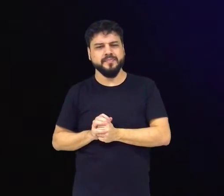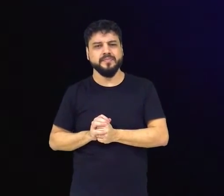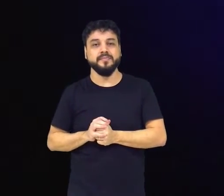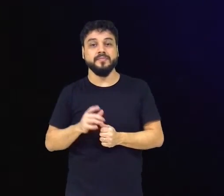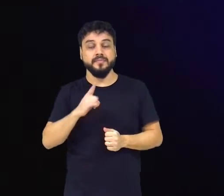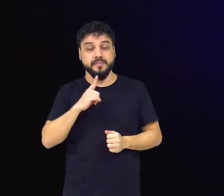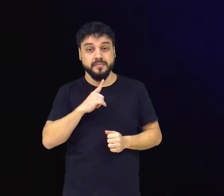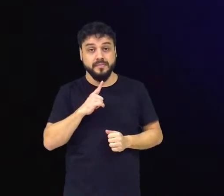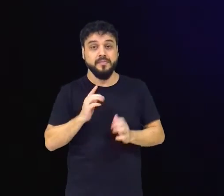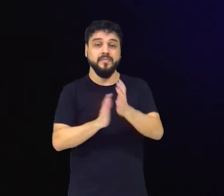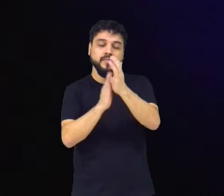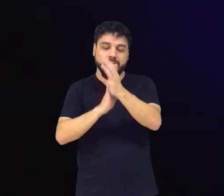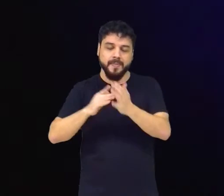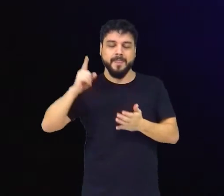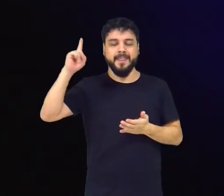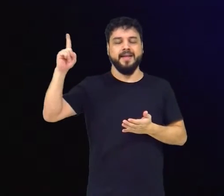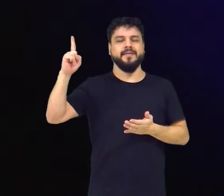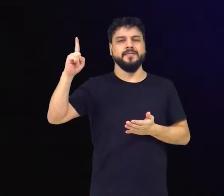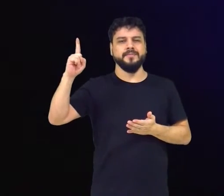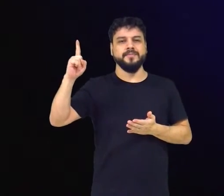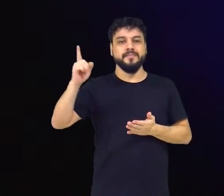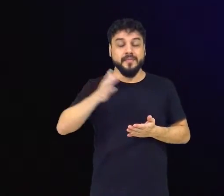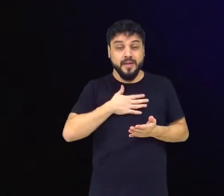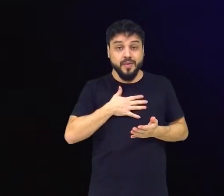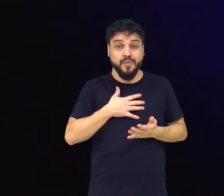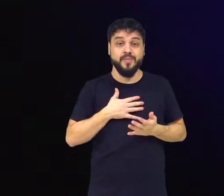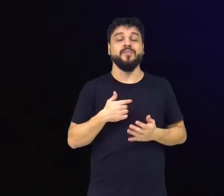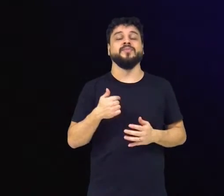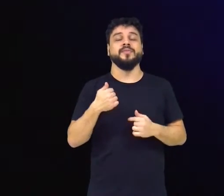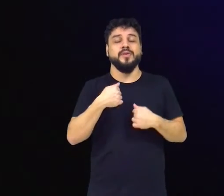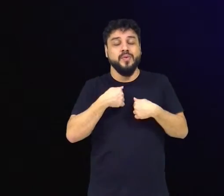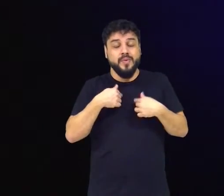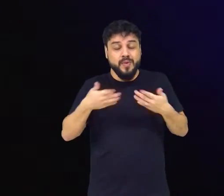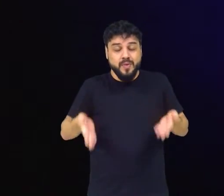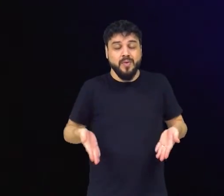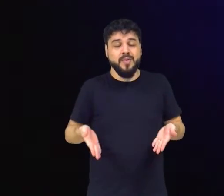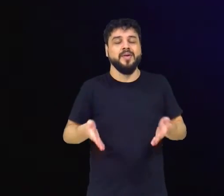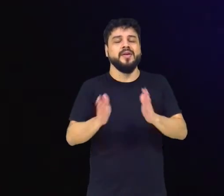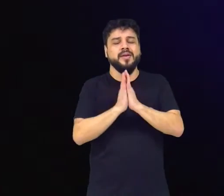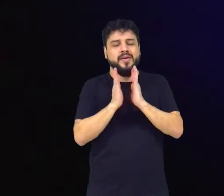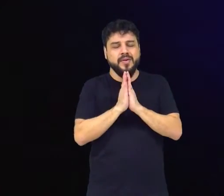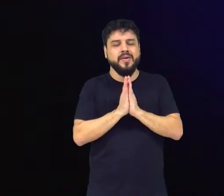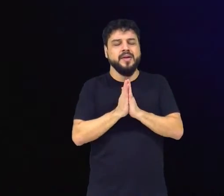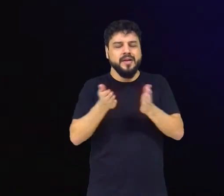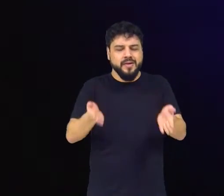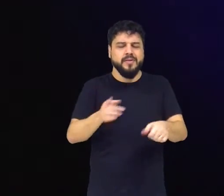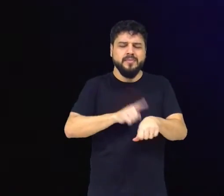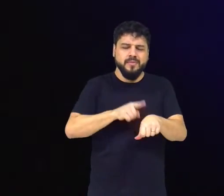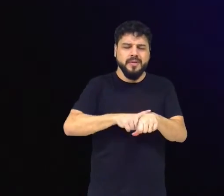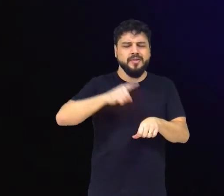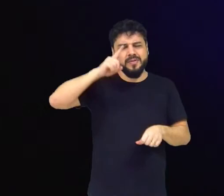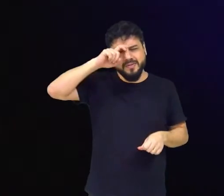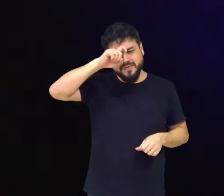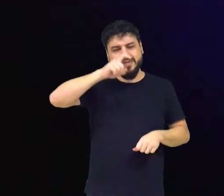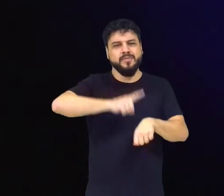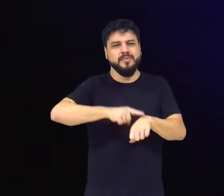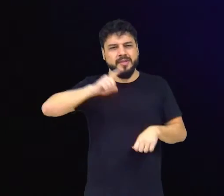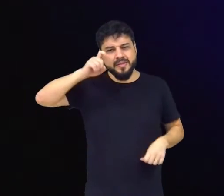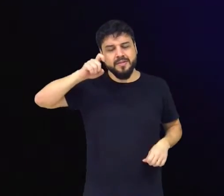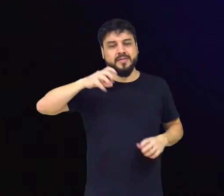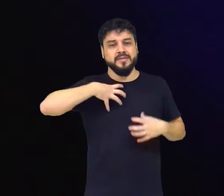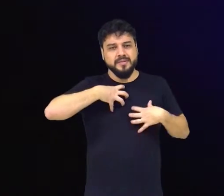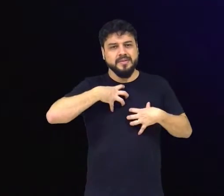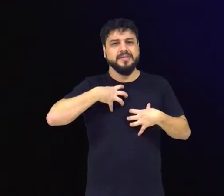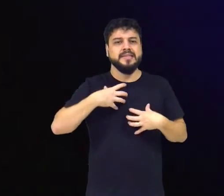queridos e queridas, a minha oração é que vocês, é que nós, nesses tempos difíceis, consigamos nos consolar em